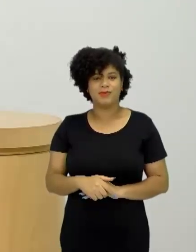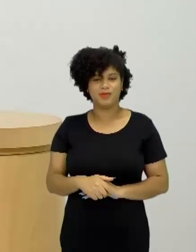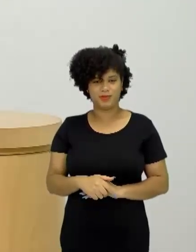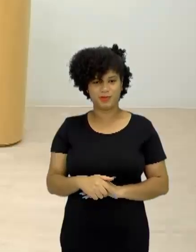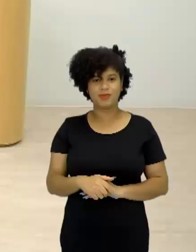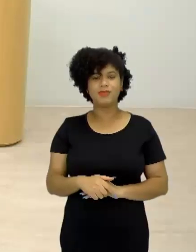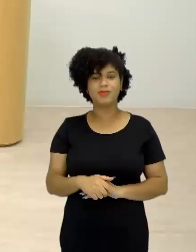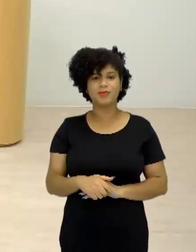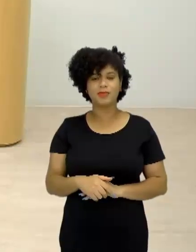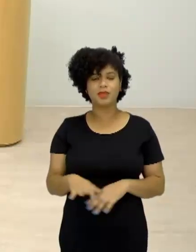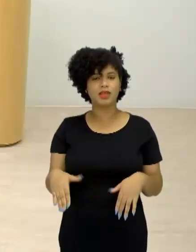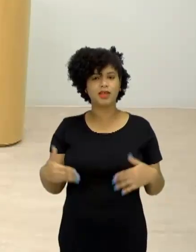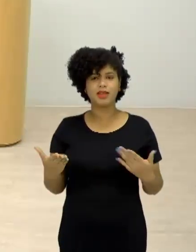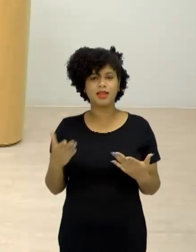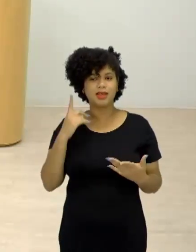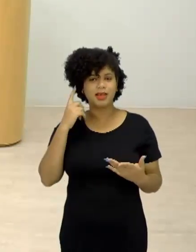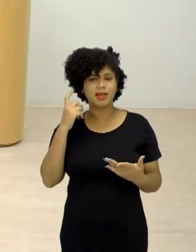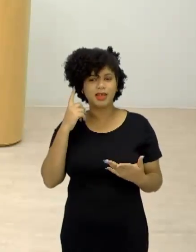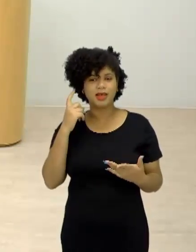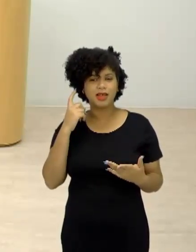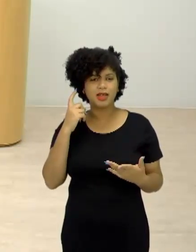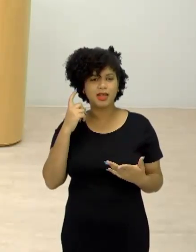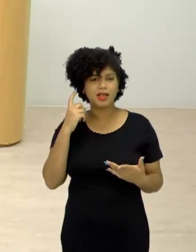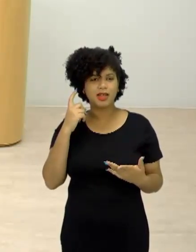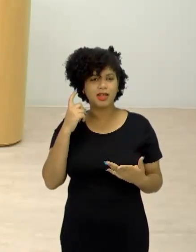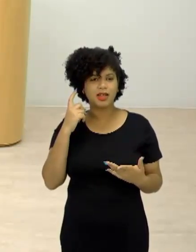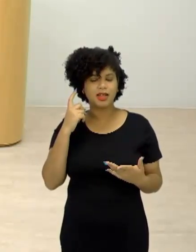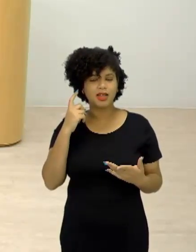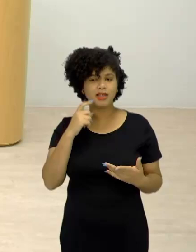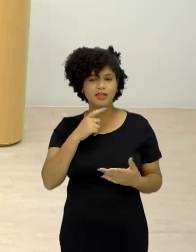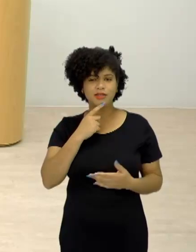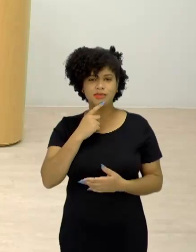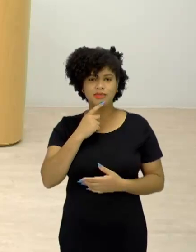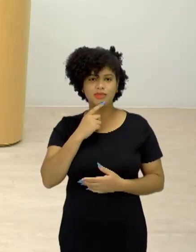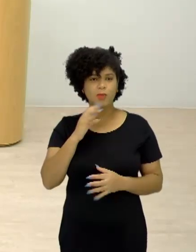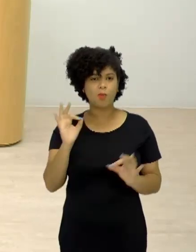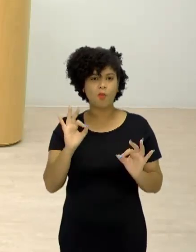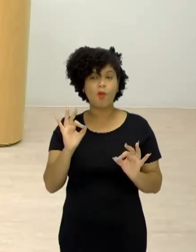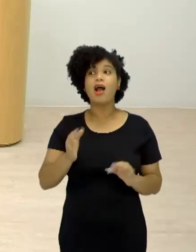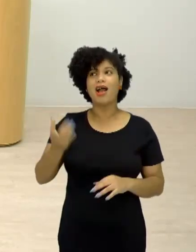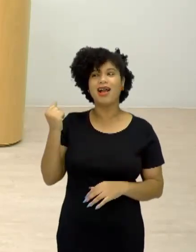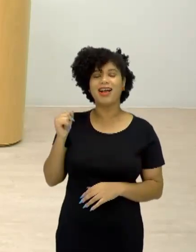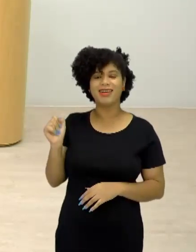Opa! Cadê o Momento Cabeção? Não teve Momento Cabeção.